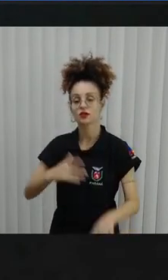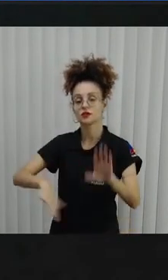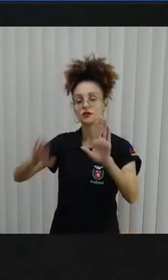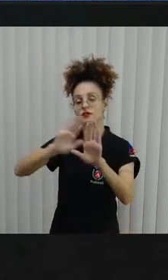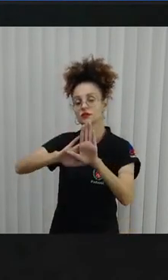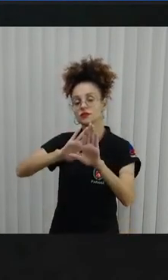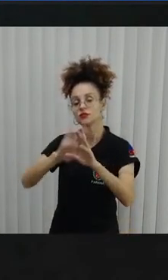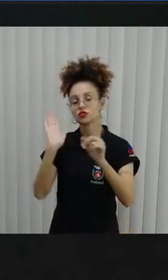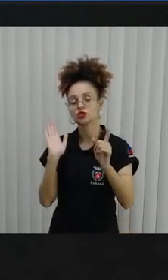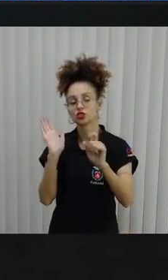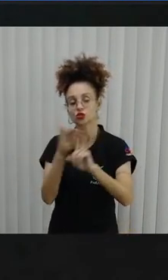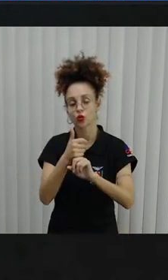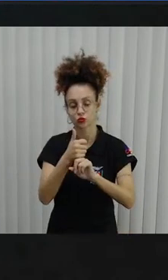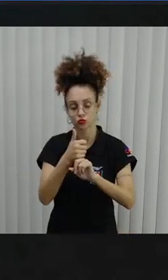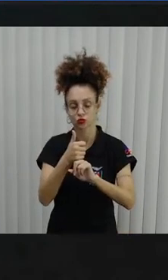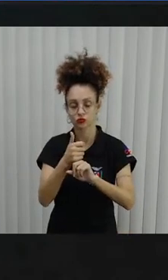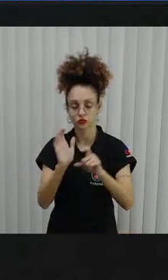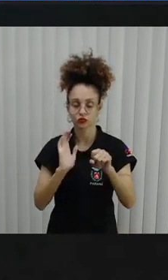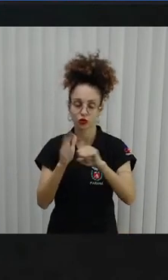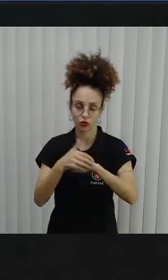ele, esconde